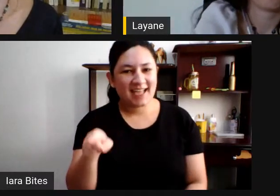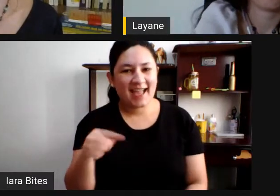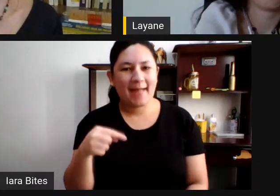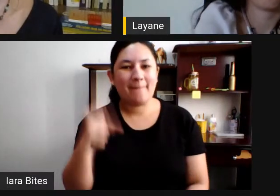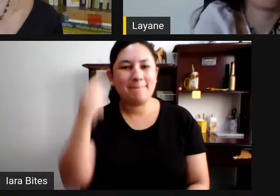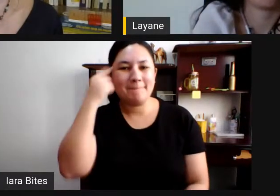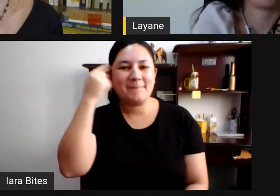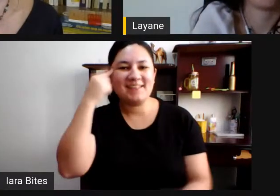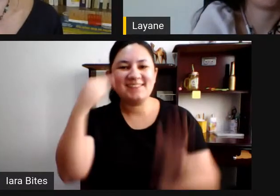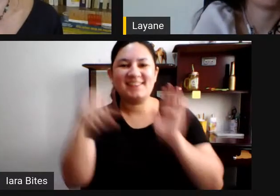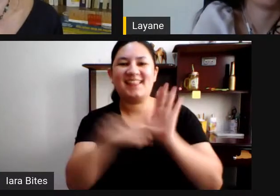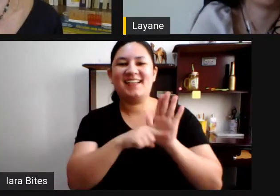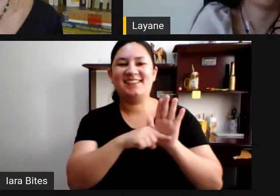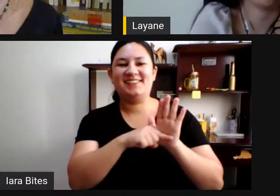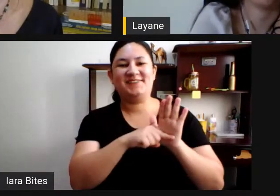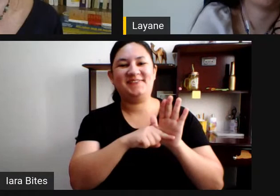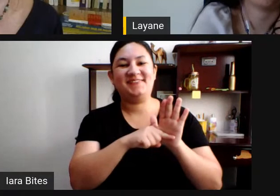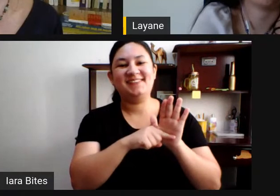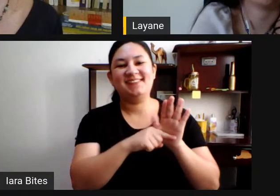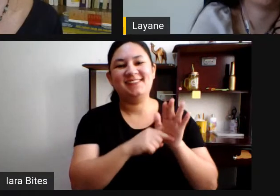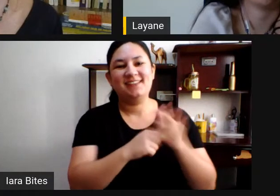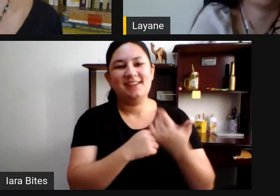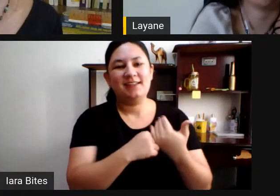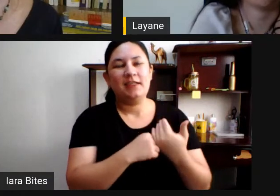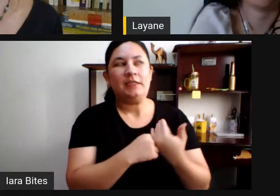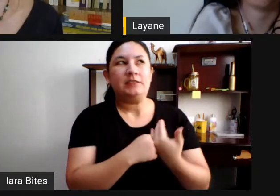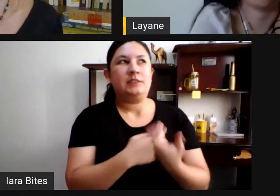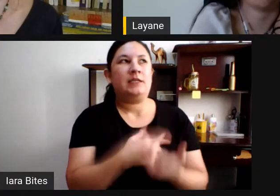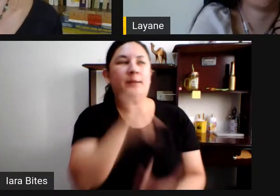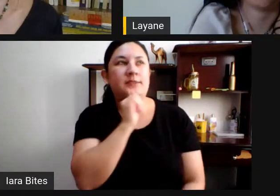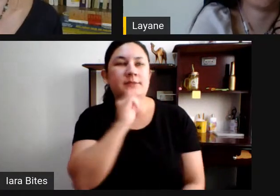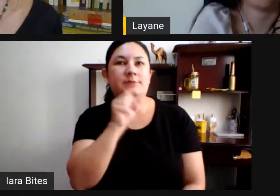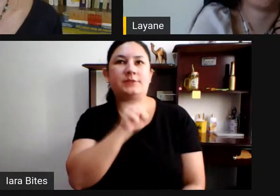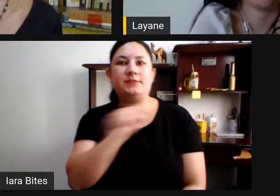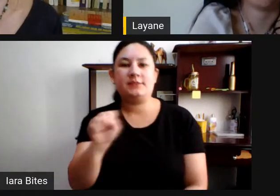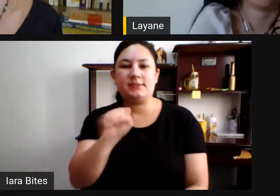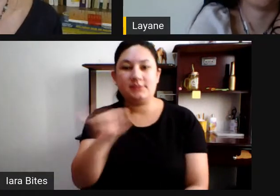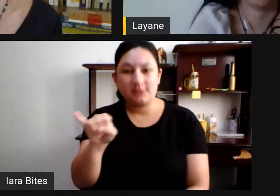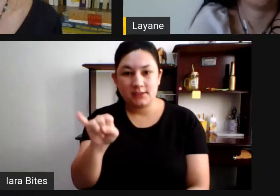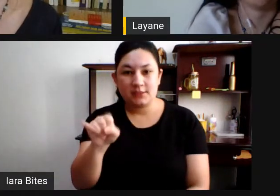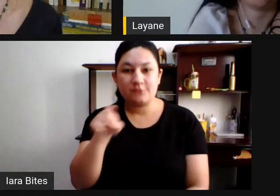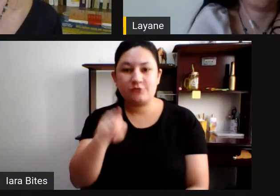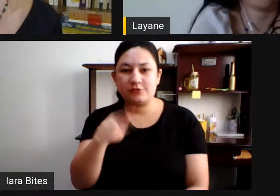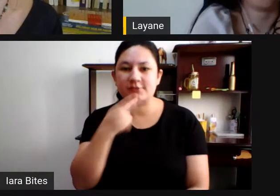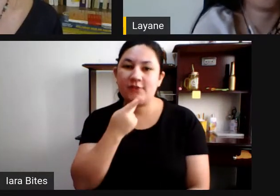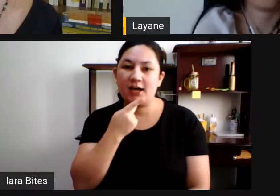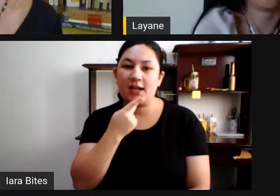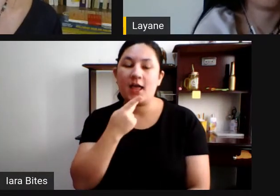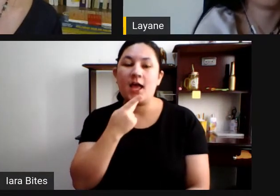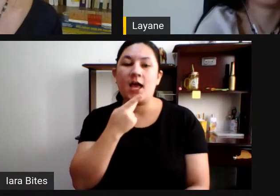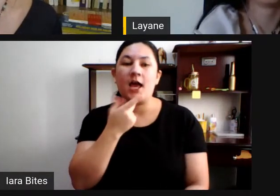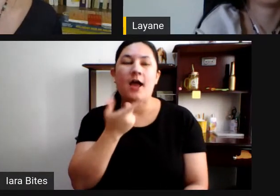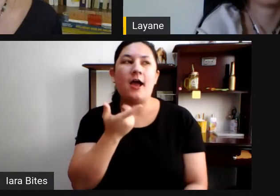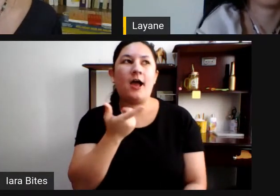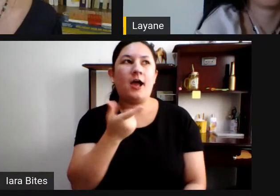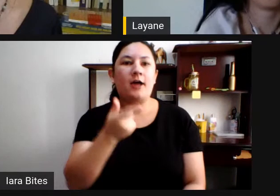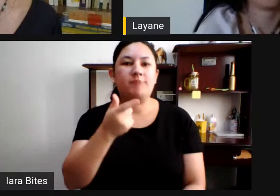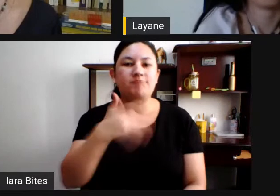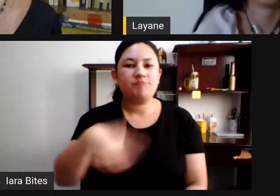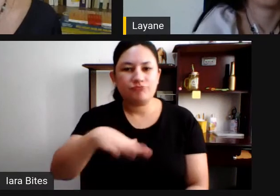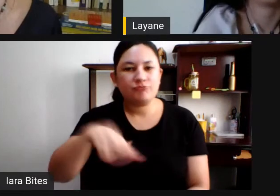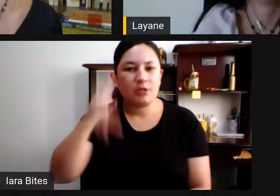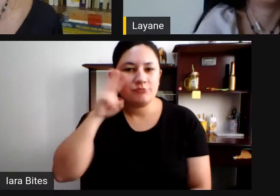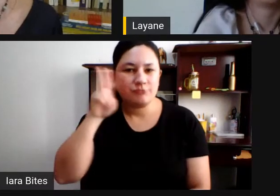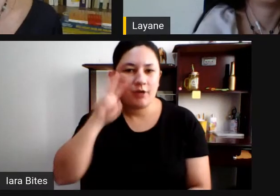quando você diz uma situação política-social eu percebo também que essa é uma situação imersa no funcionamento da